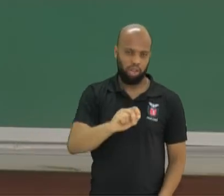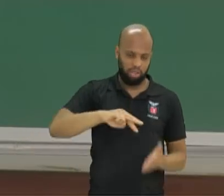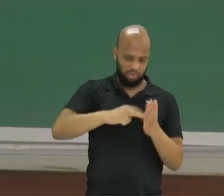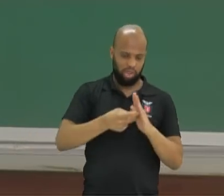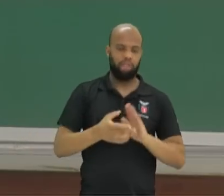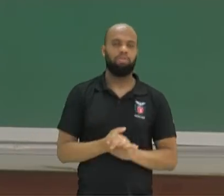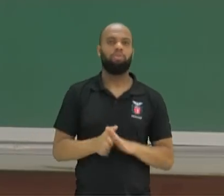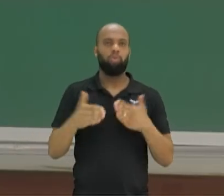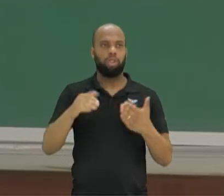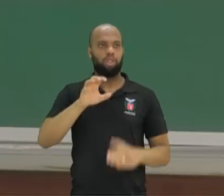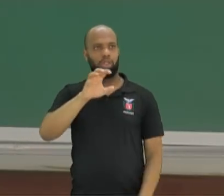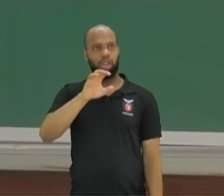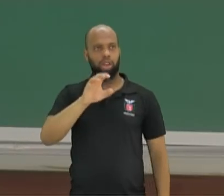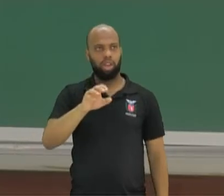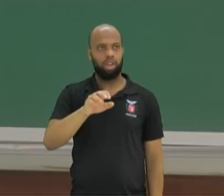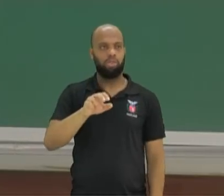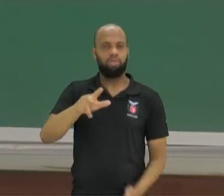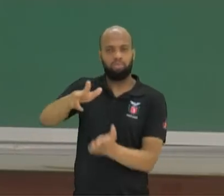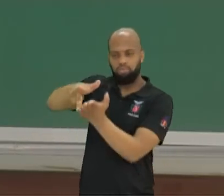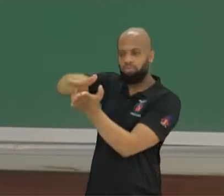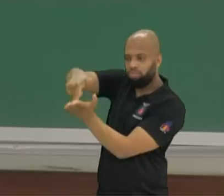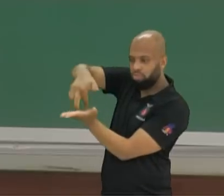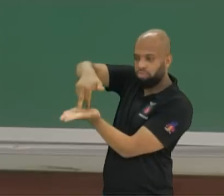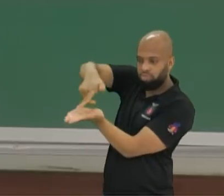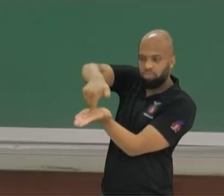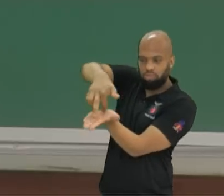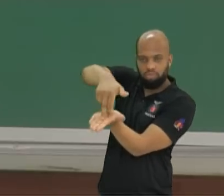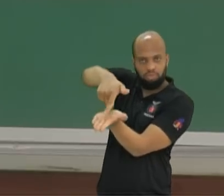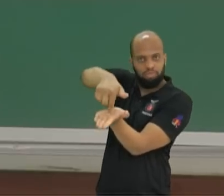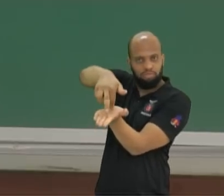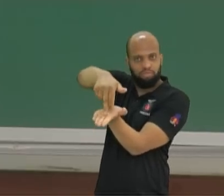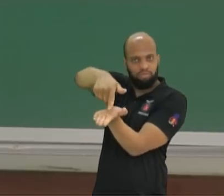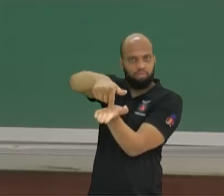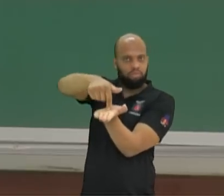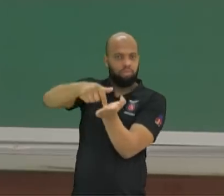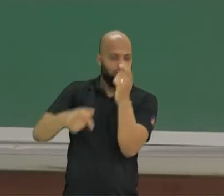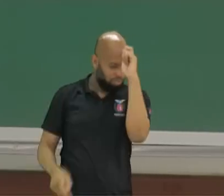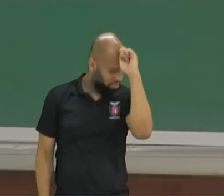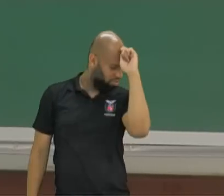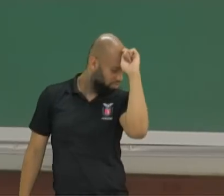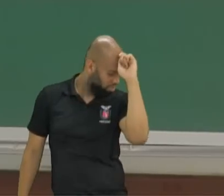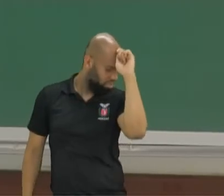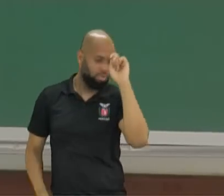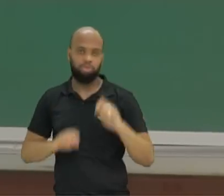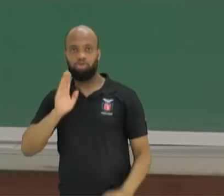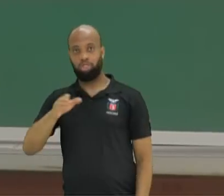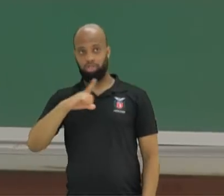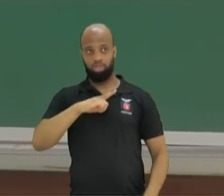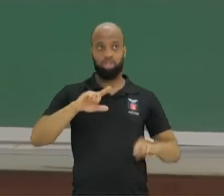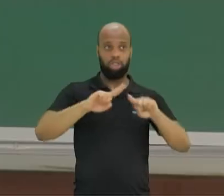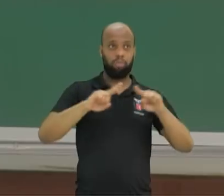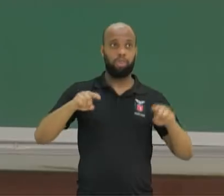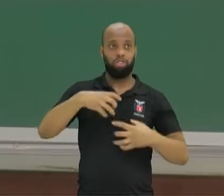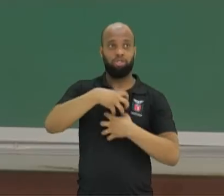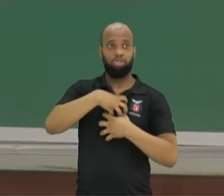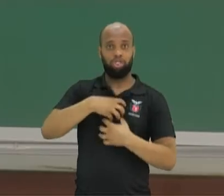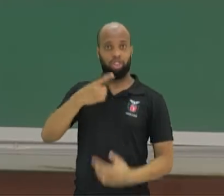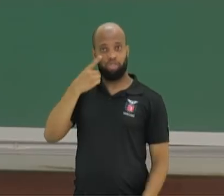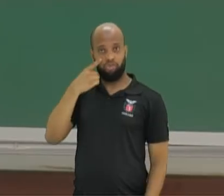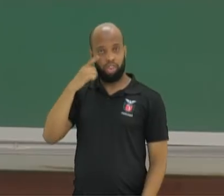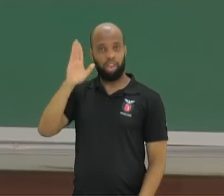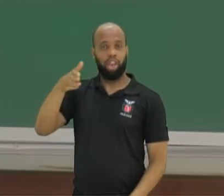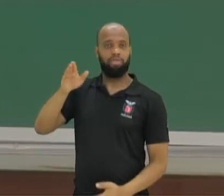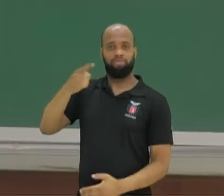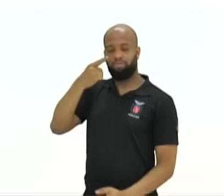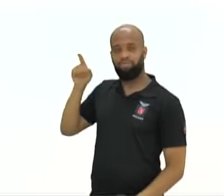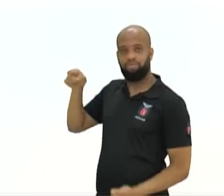tá? Então, foi assim que o Michael Jackson chamou esse passo, mas que já existia. E o passo é essa